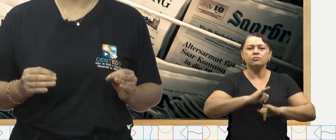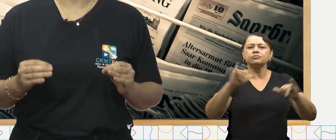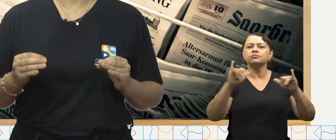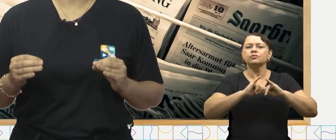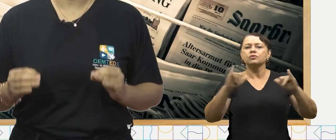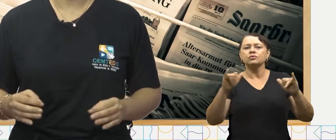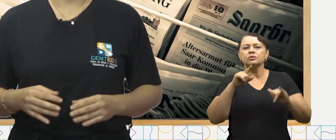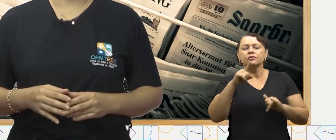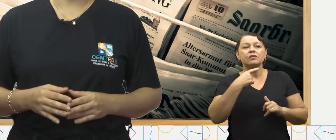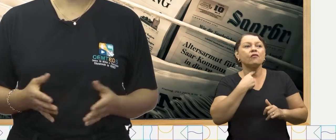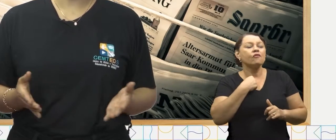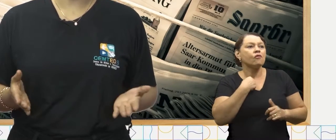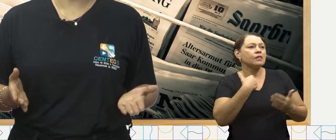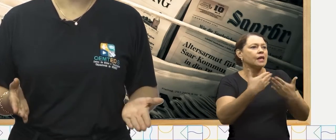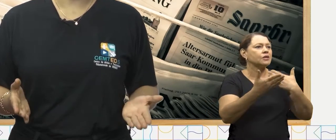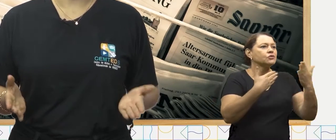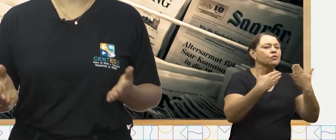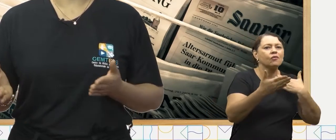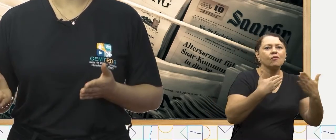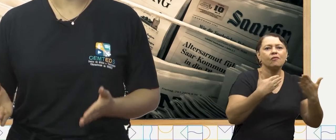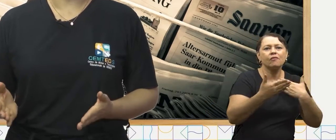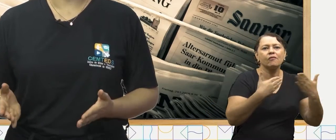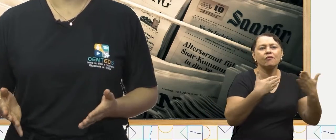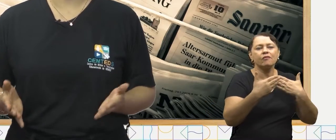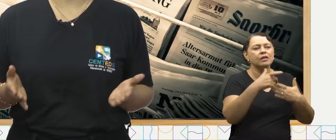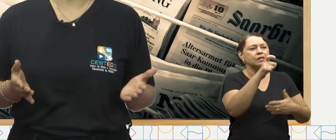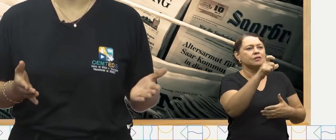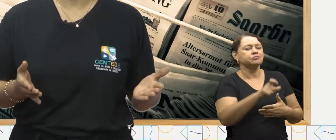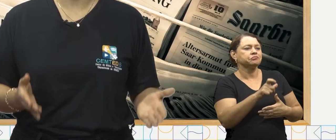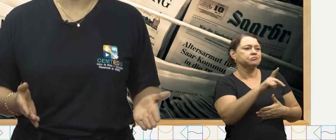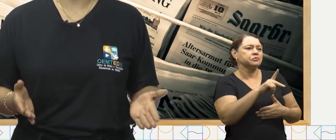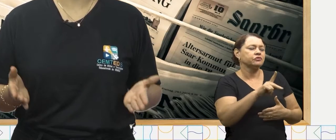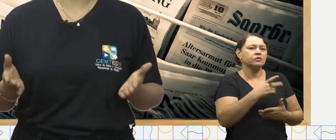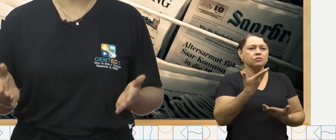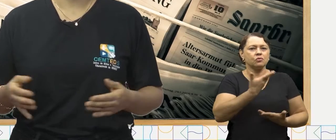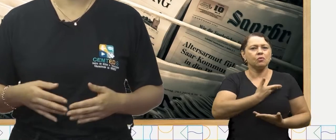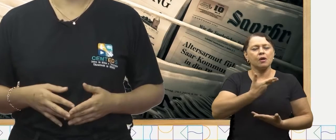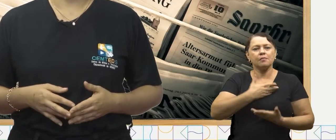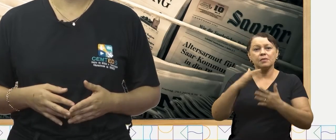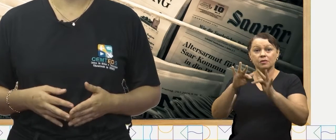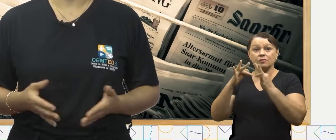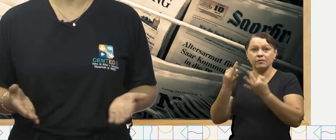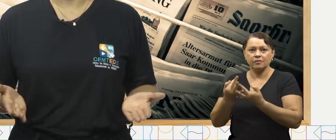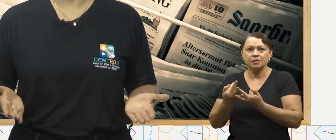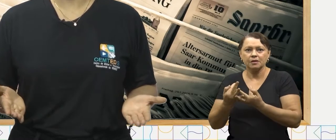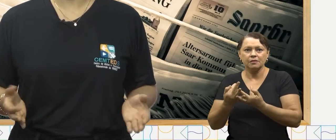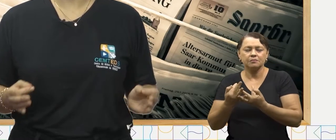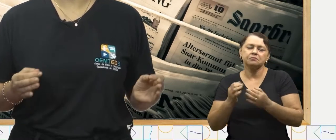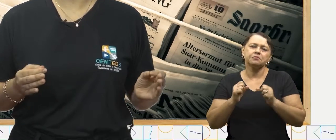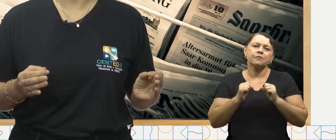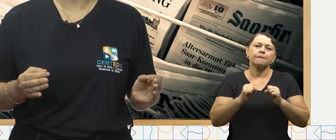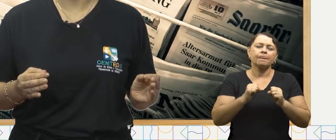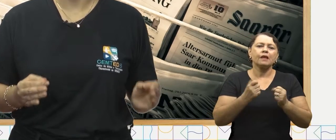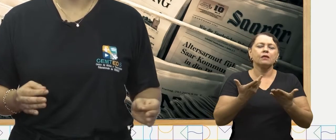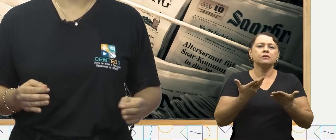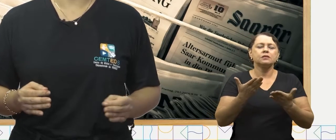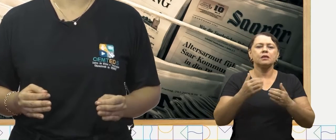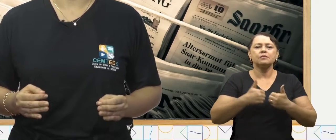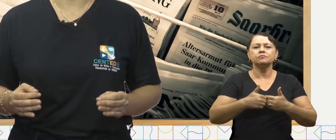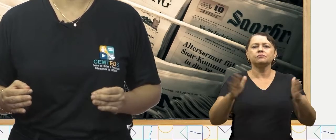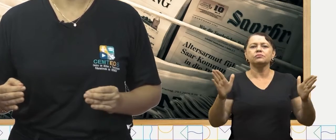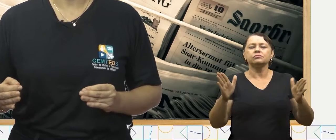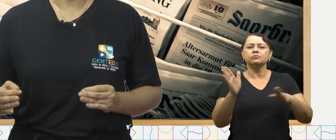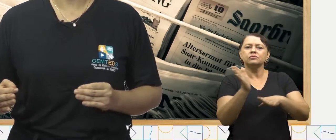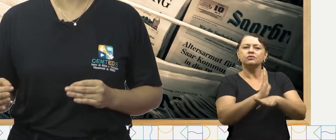que ficou com muita vontade de comentar com seu professor, colegas ou com sua família? Pode ter sido o lançamento